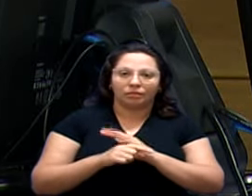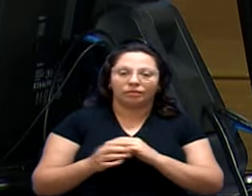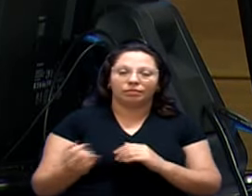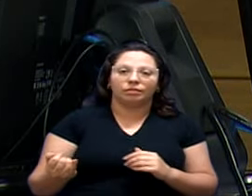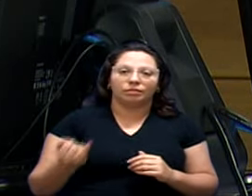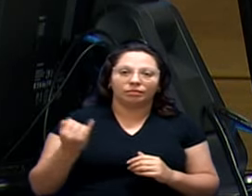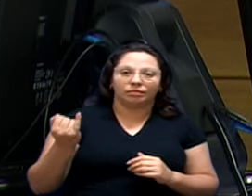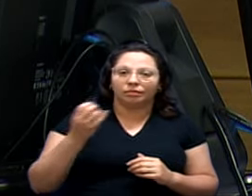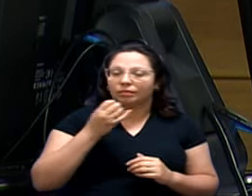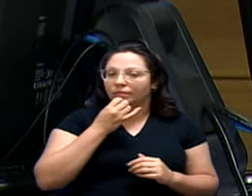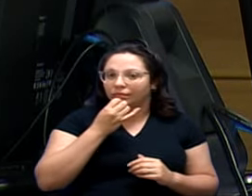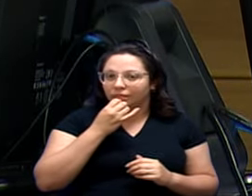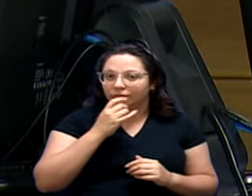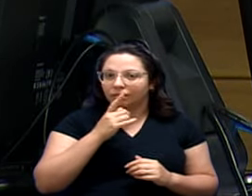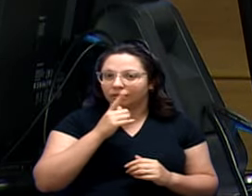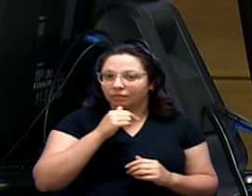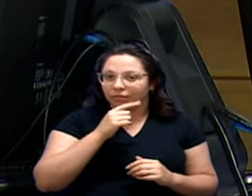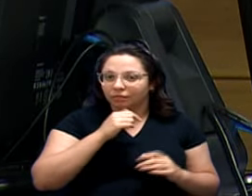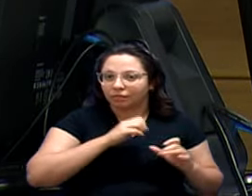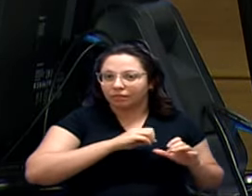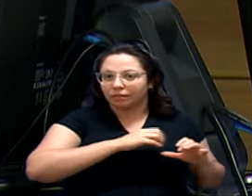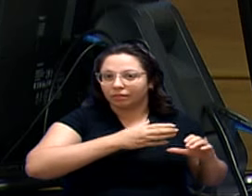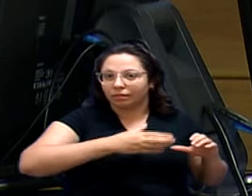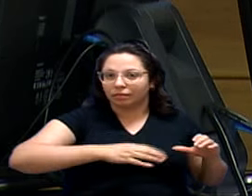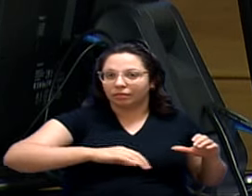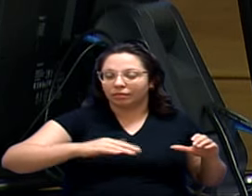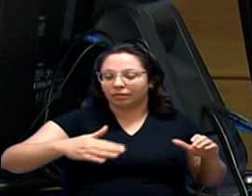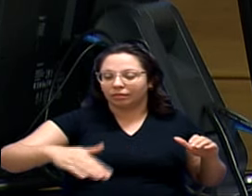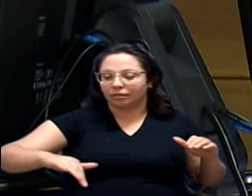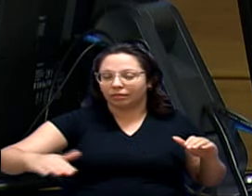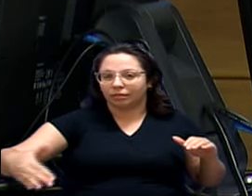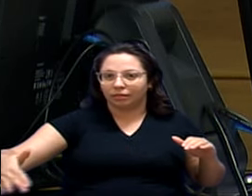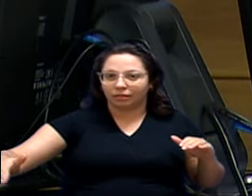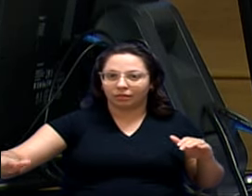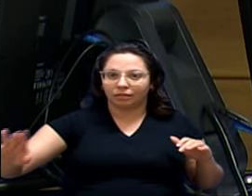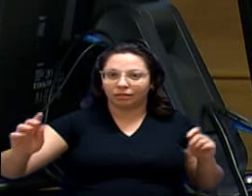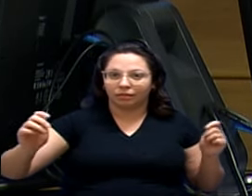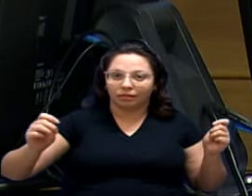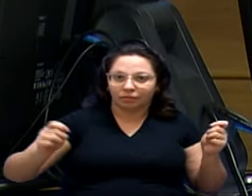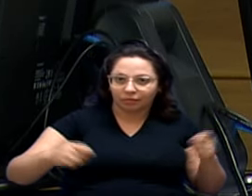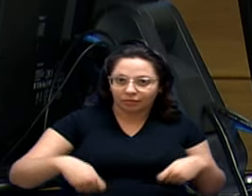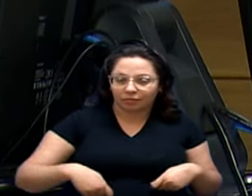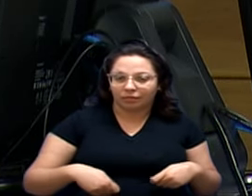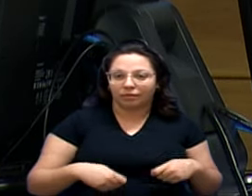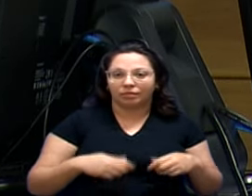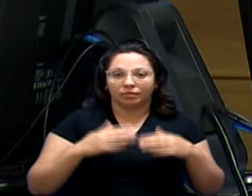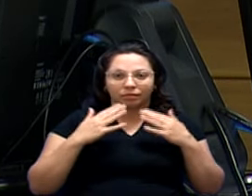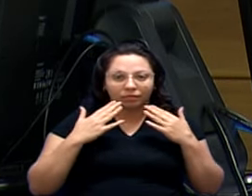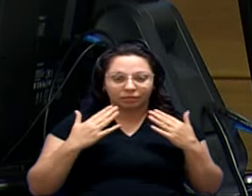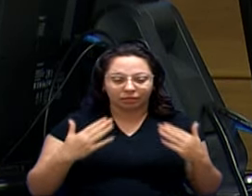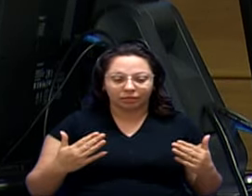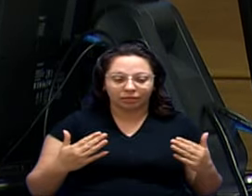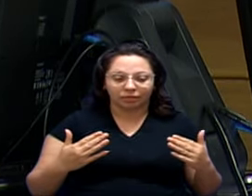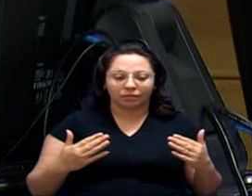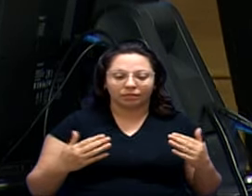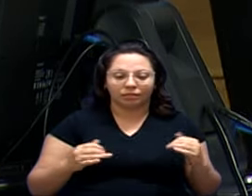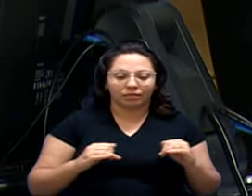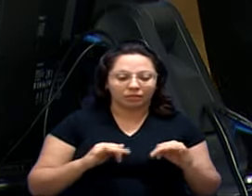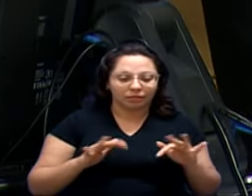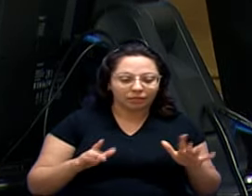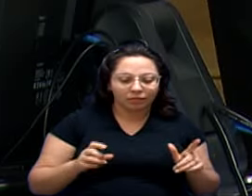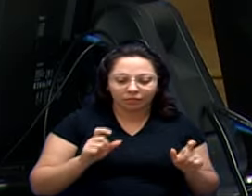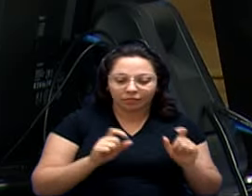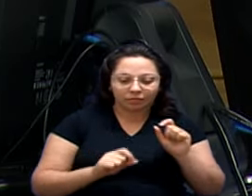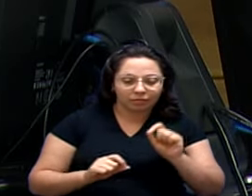cursos d' águas né nos rios nos Córregos você poderia poderia aparecer por exemplo a questão dos